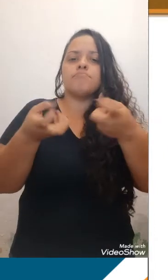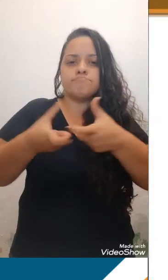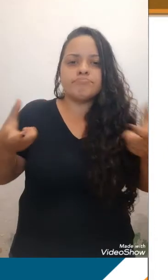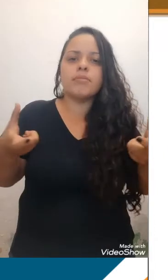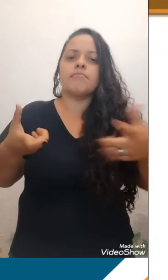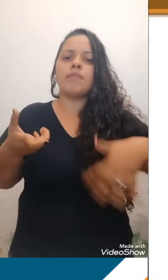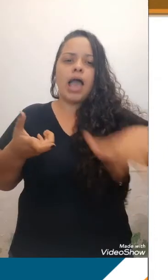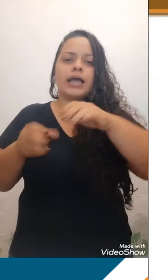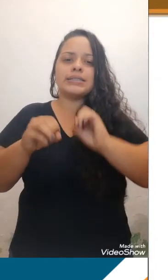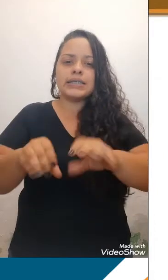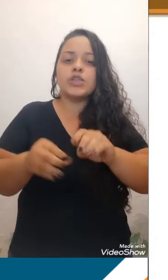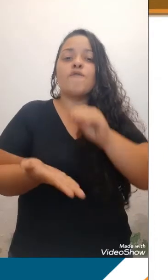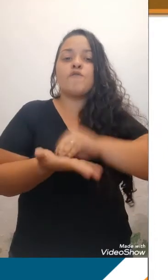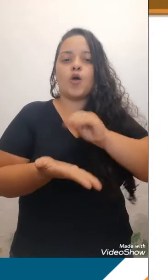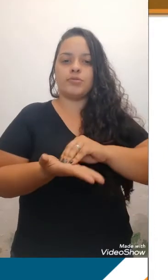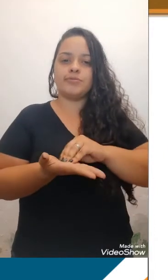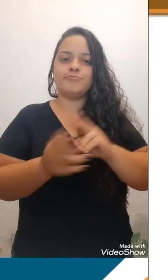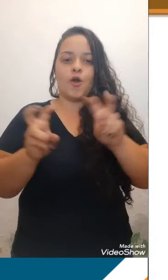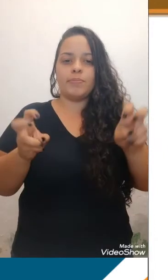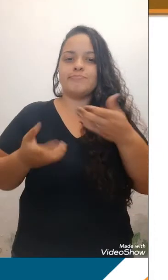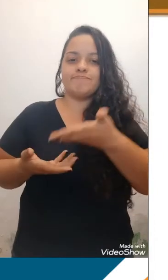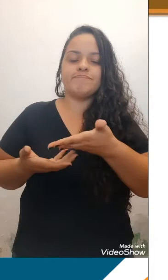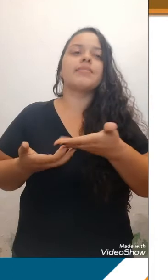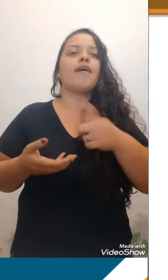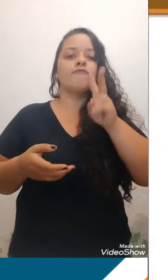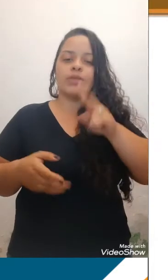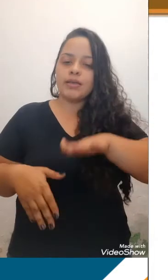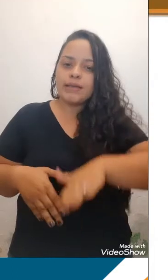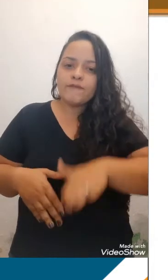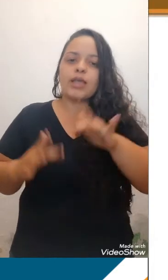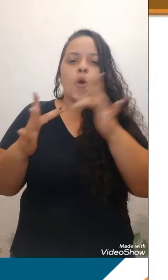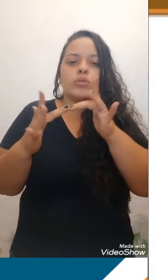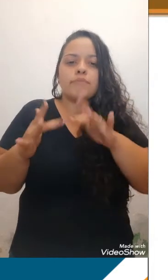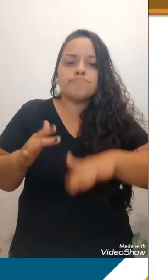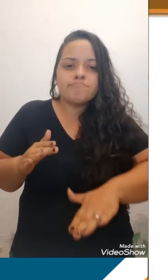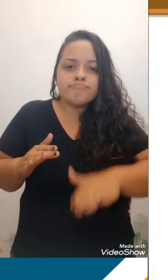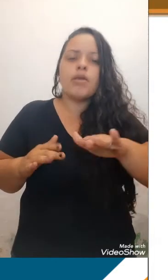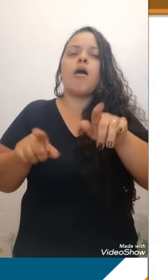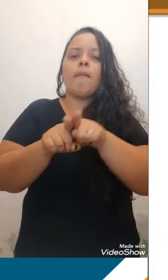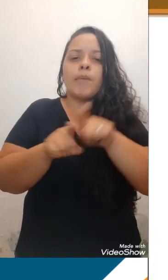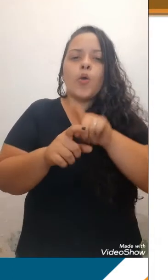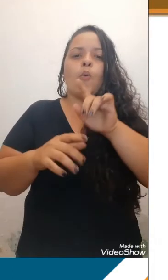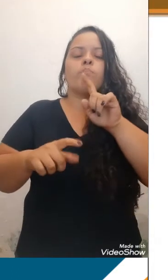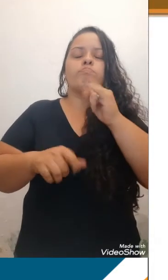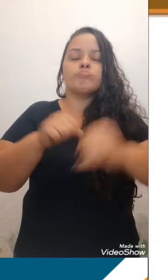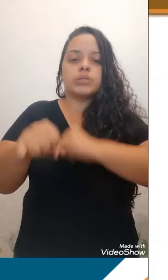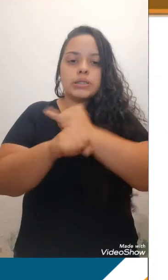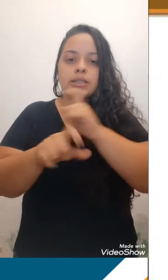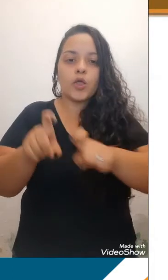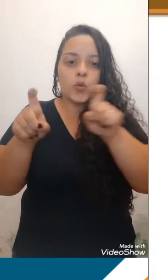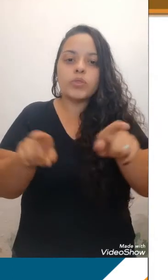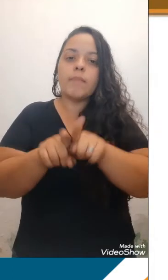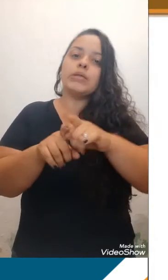das instituições de ensino que a educação é incompleta, visto que desde a infância, tendo contato com computadores e celulares, a